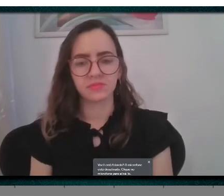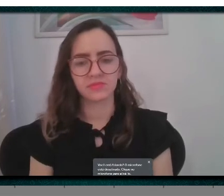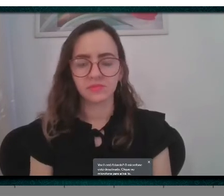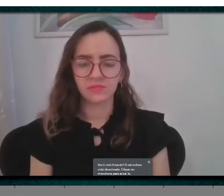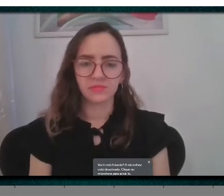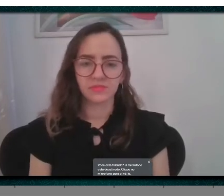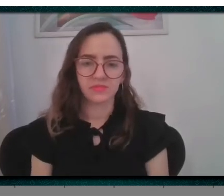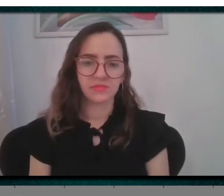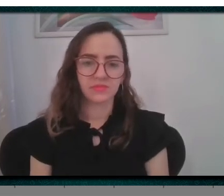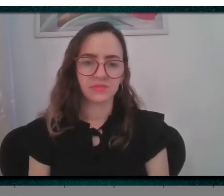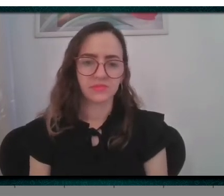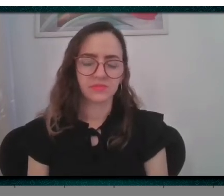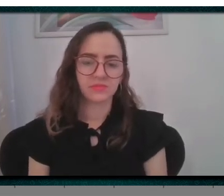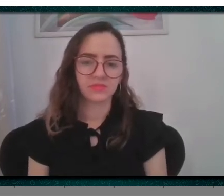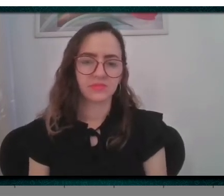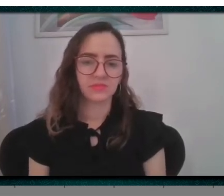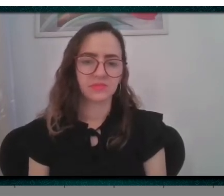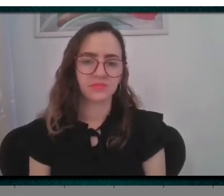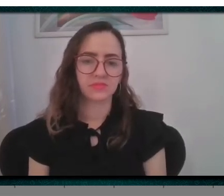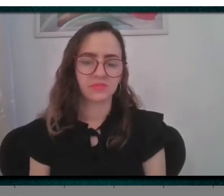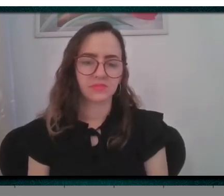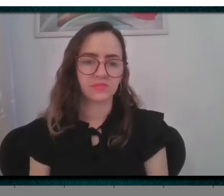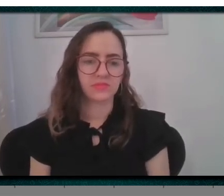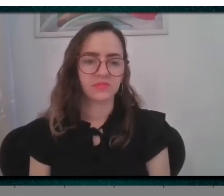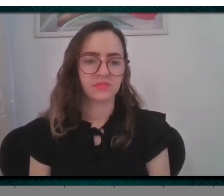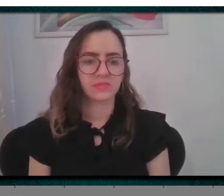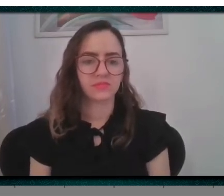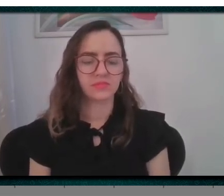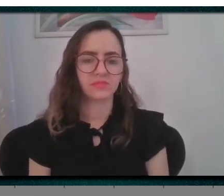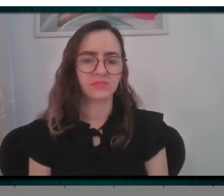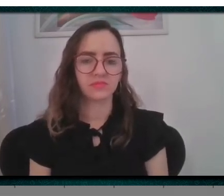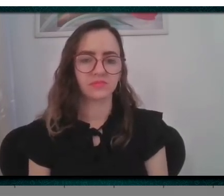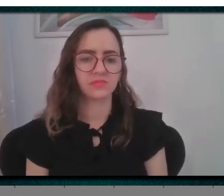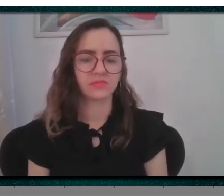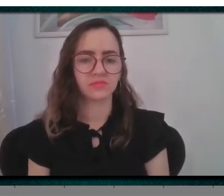básica. Estão entendendo essa parte?